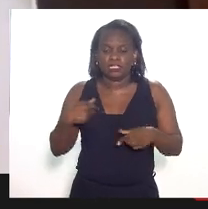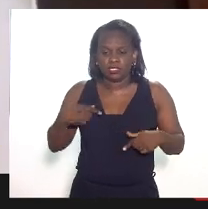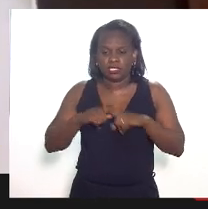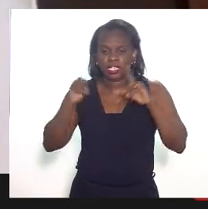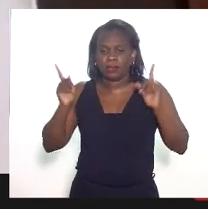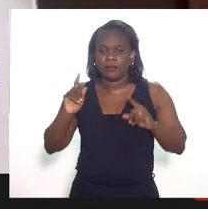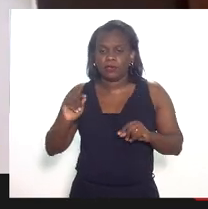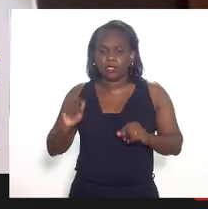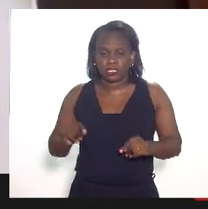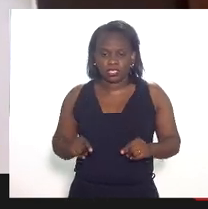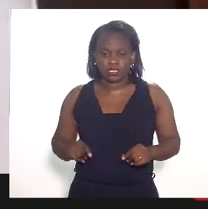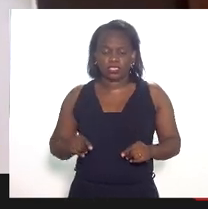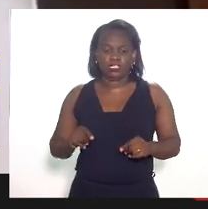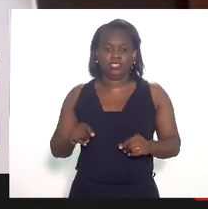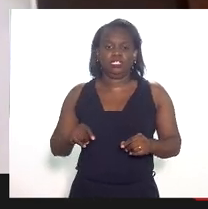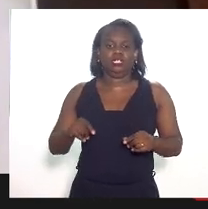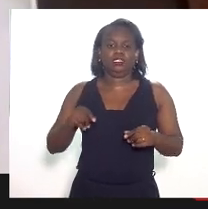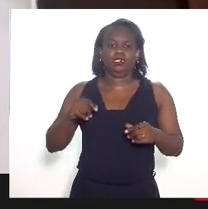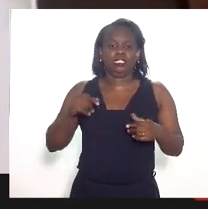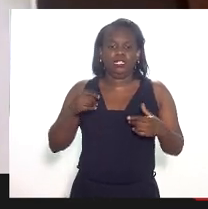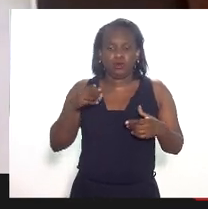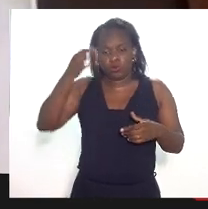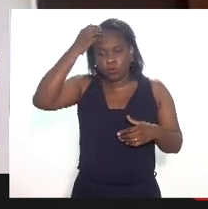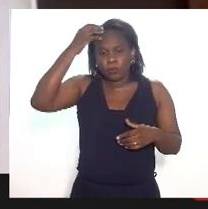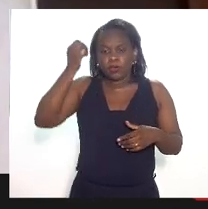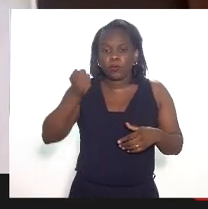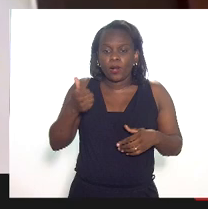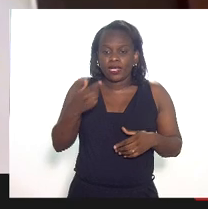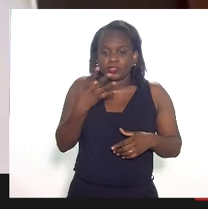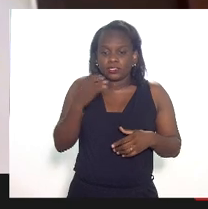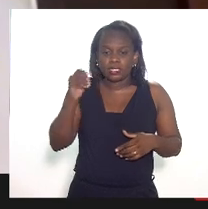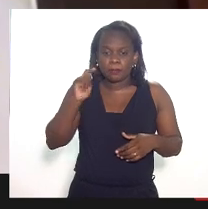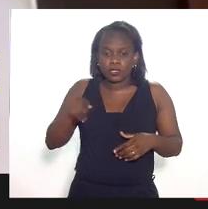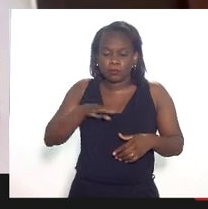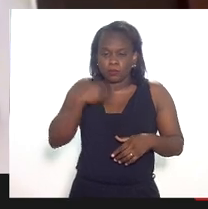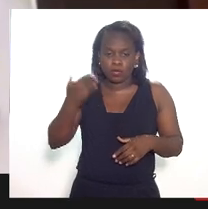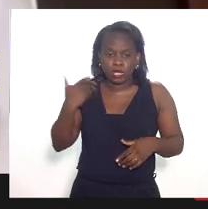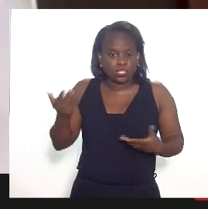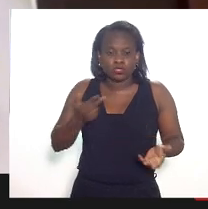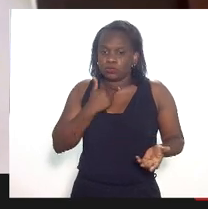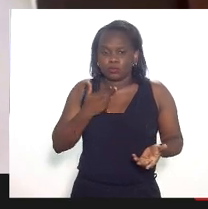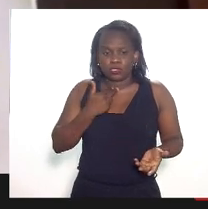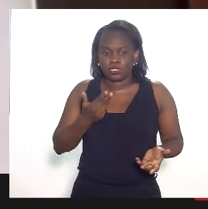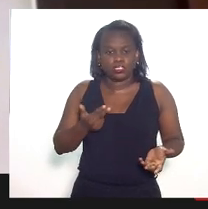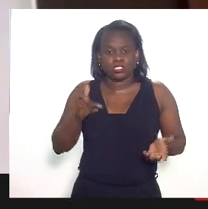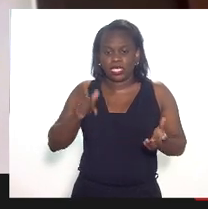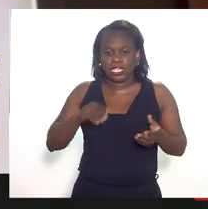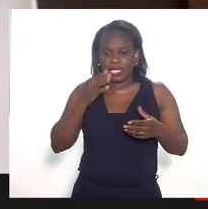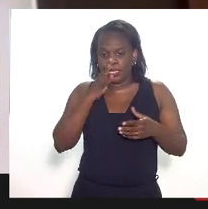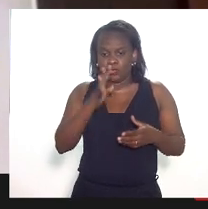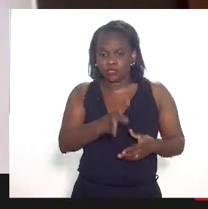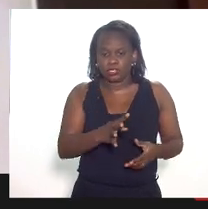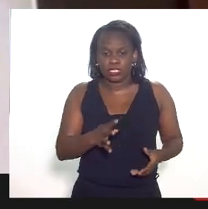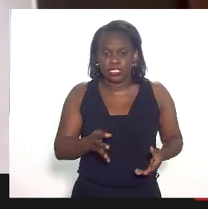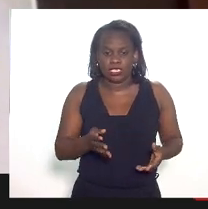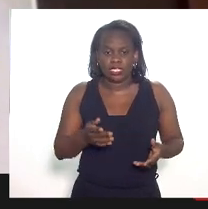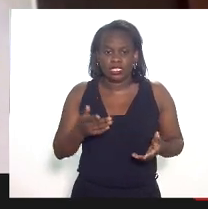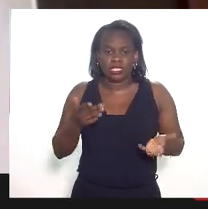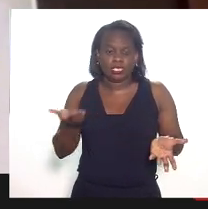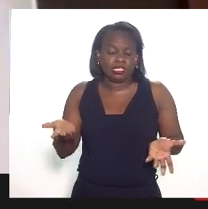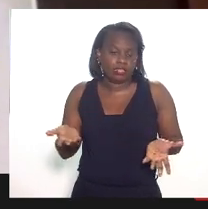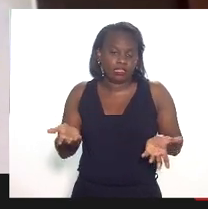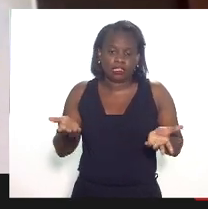A culpa das quase 400 mil mortes não pode jamais ser colocada